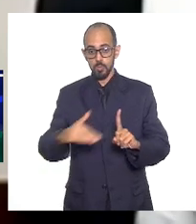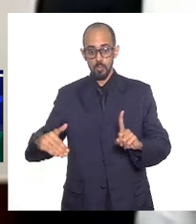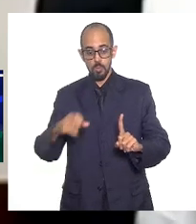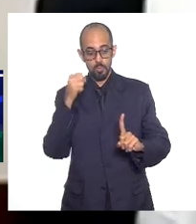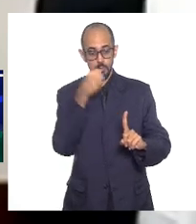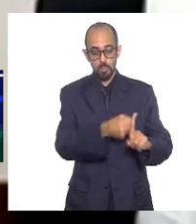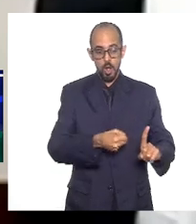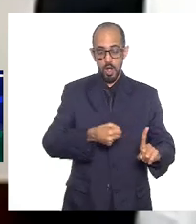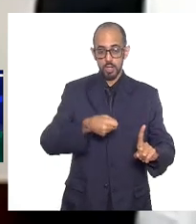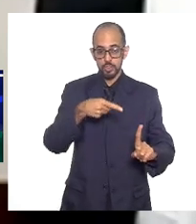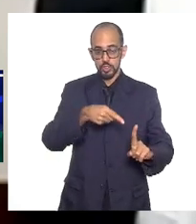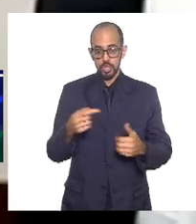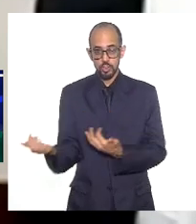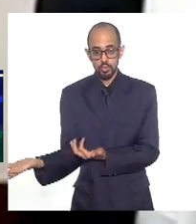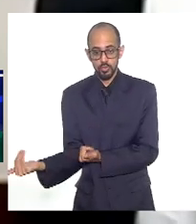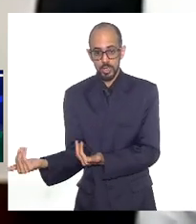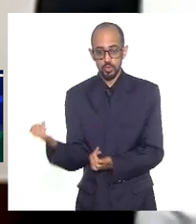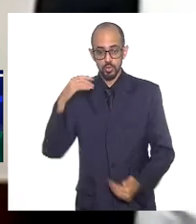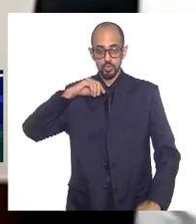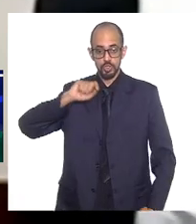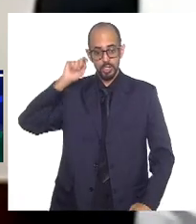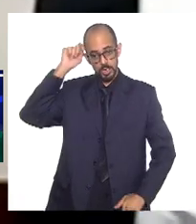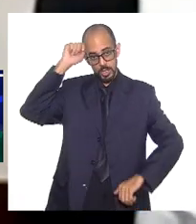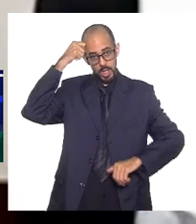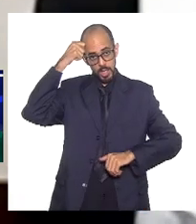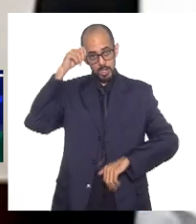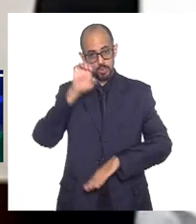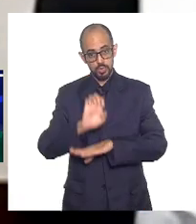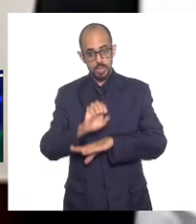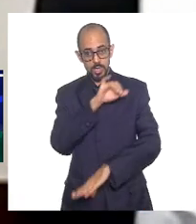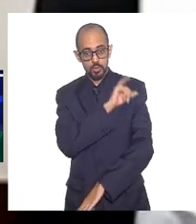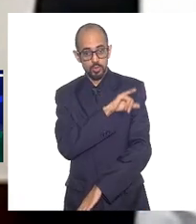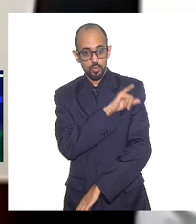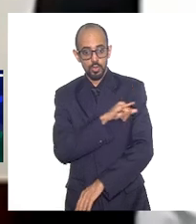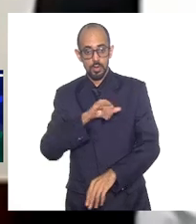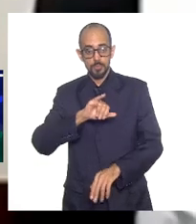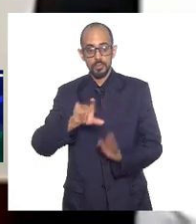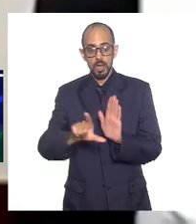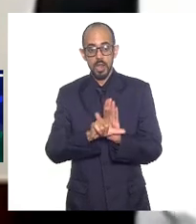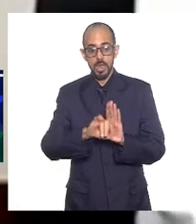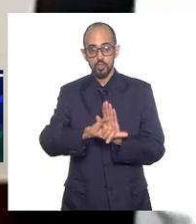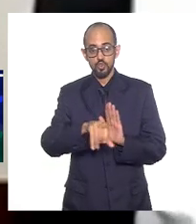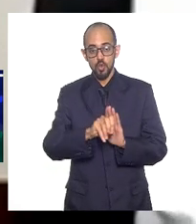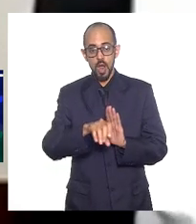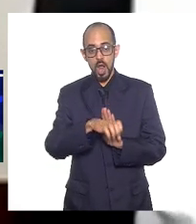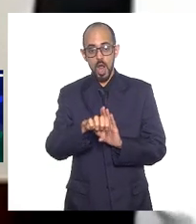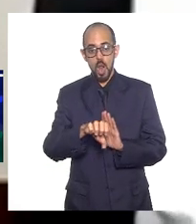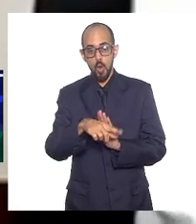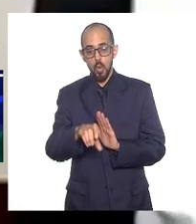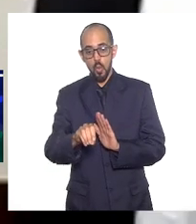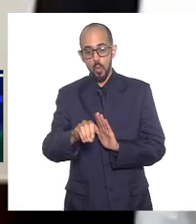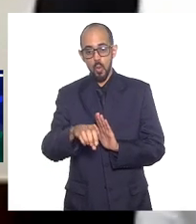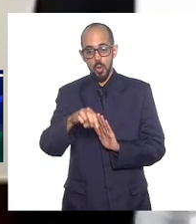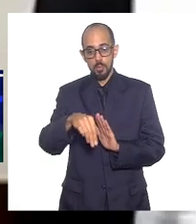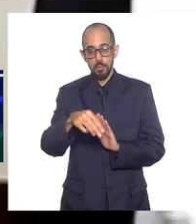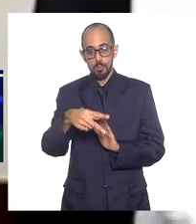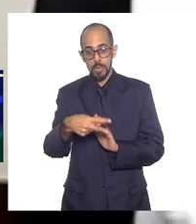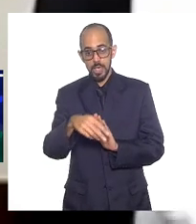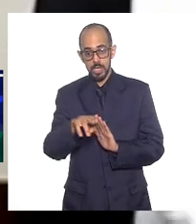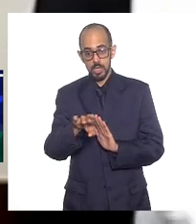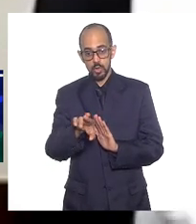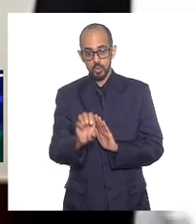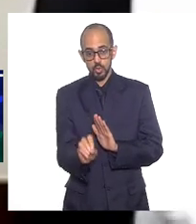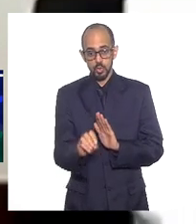do genocídio da juventude negra no estado do Rio de Janeiro. Lei João Pedro Matos. Pareceres da Comissão de Constituição e Justiça pela juridicidade